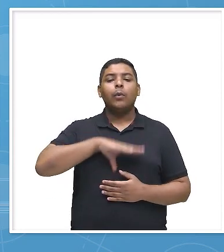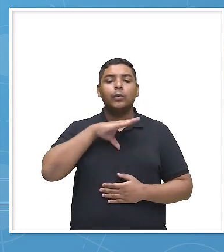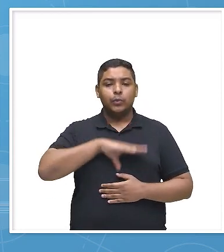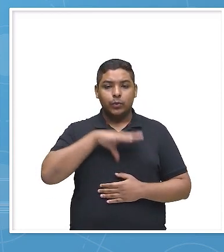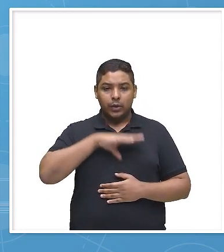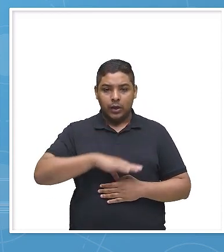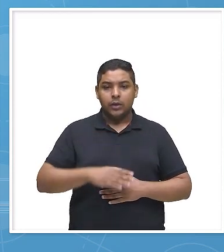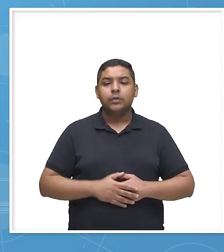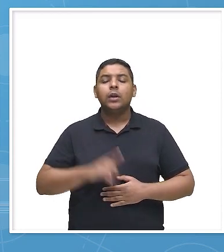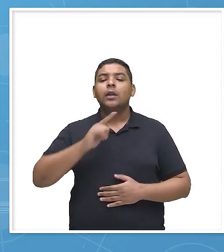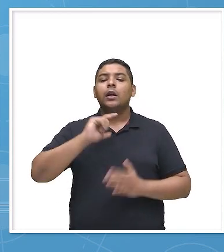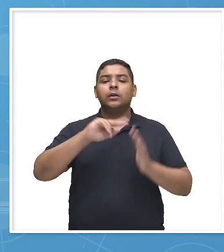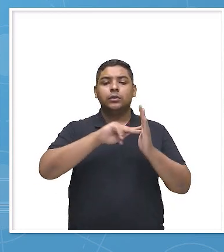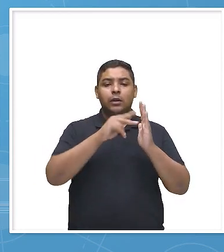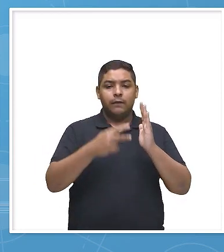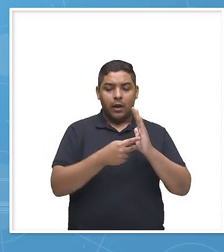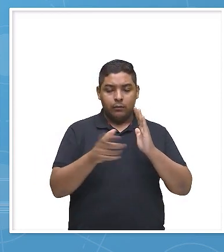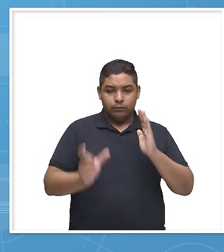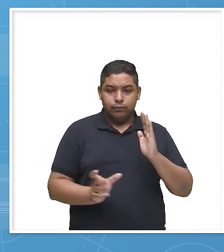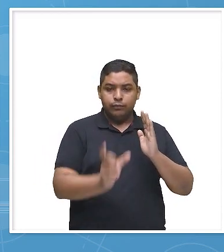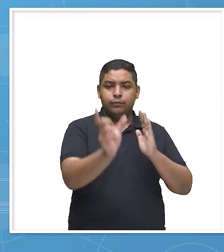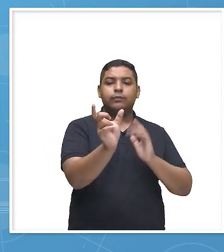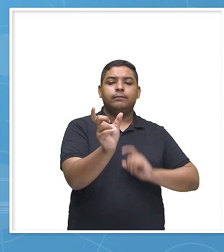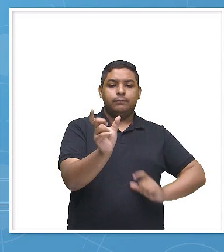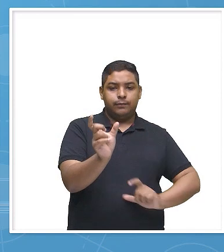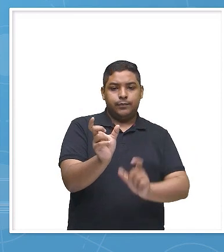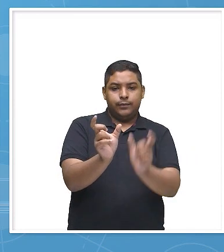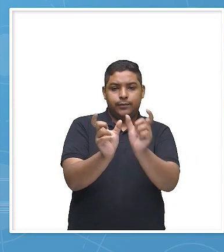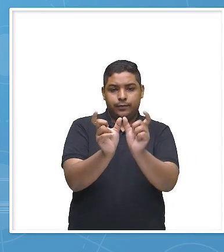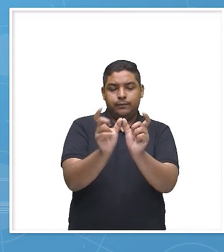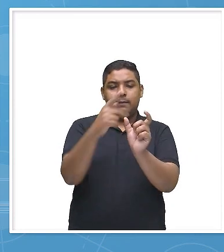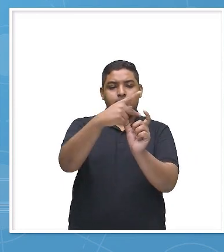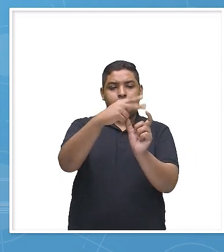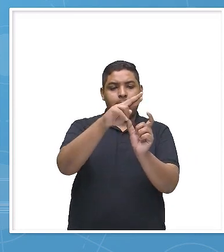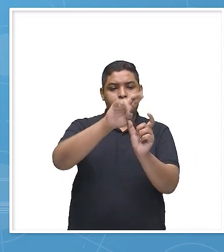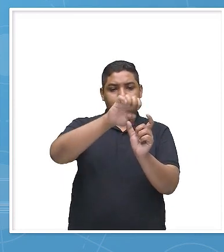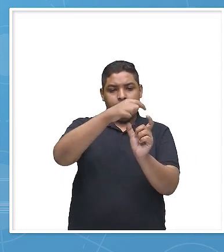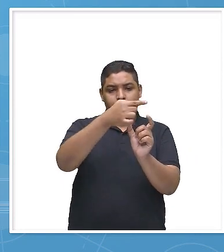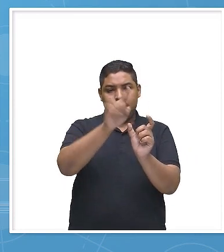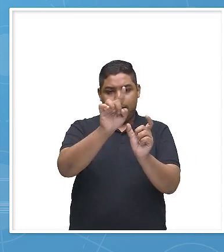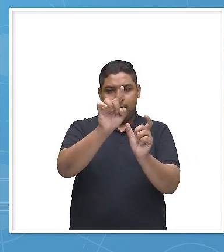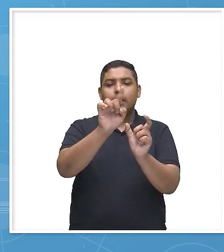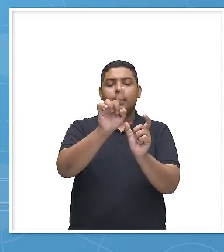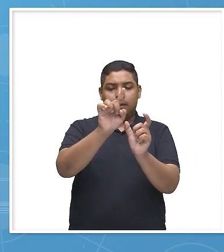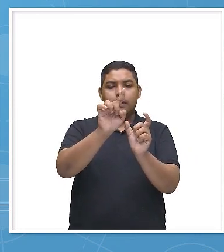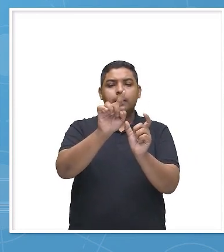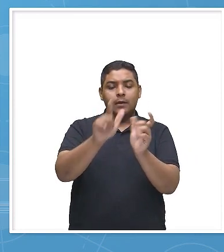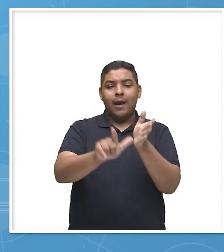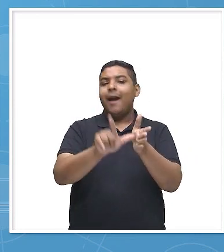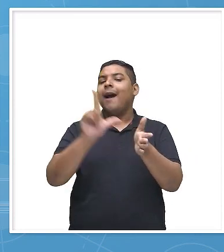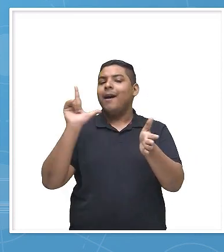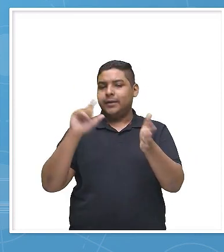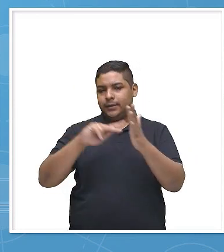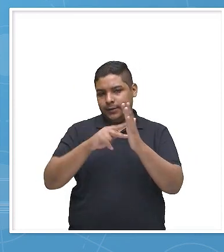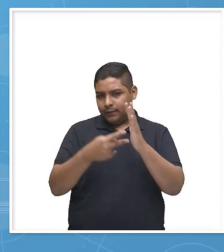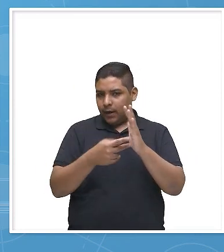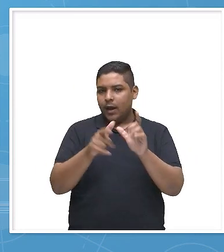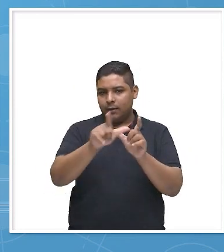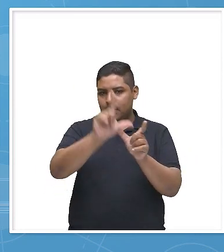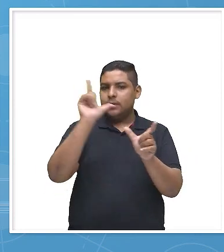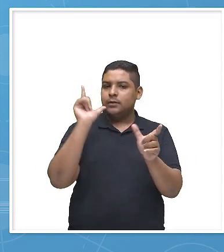formação etimológica da palavra o prefixo pré, que a gente já viu ontem que significa antes, e o